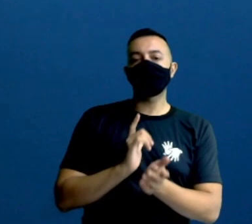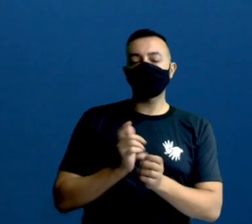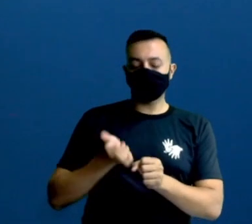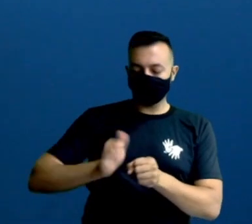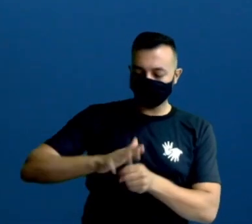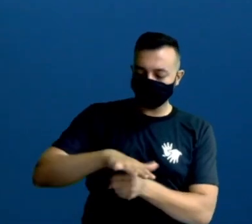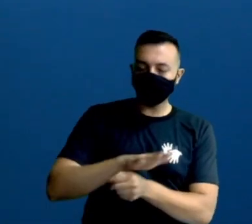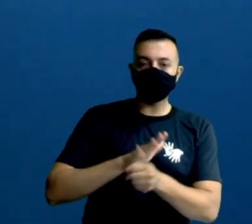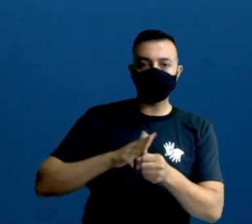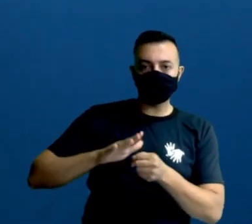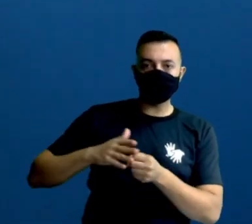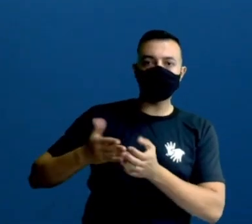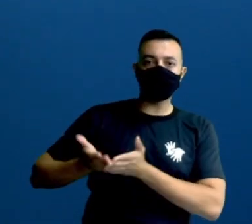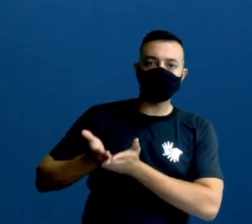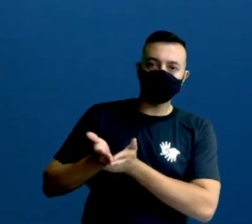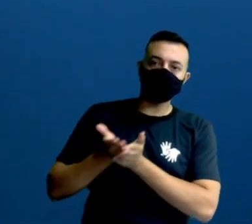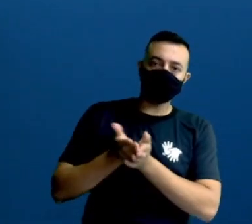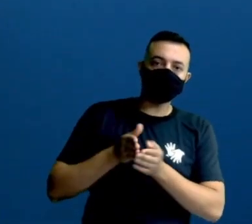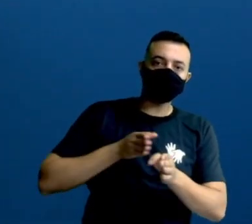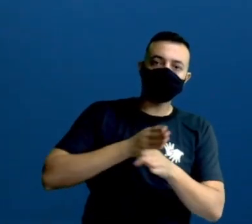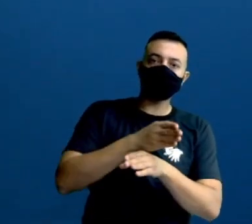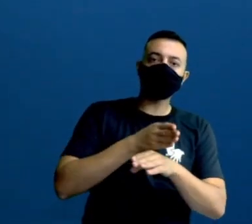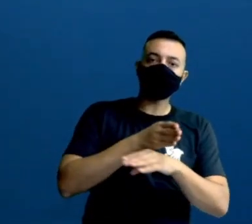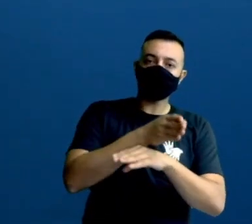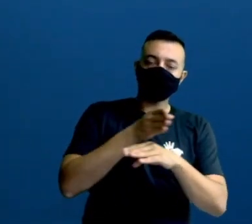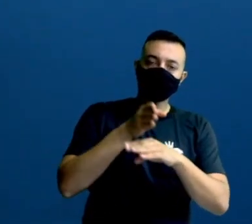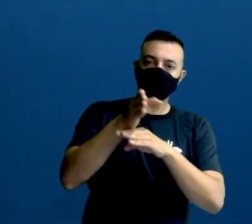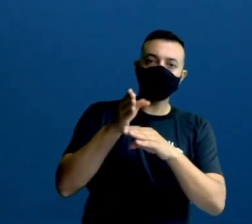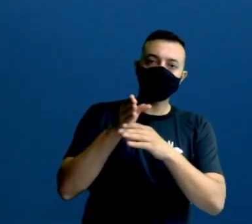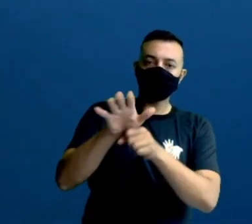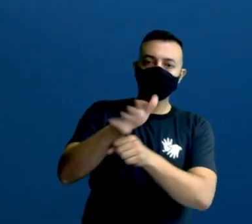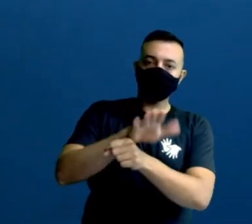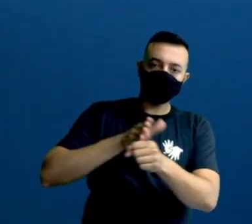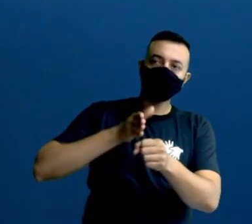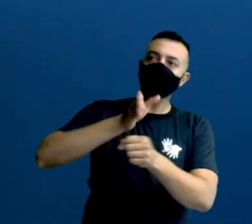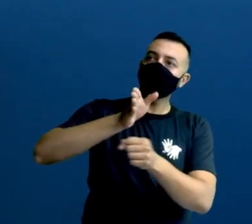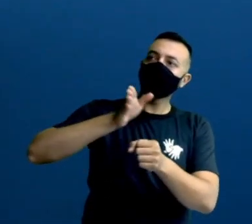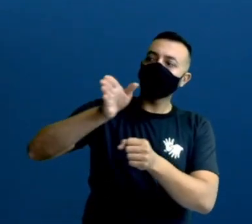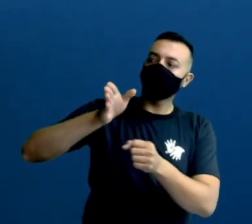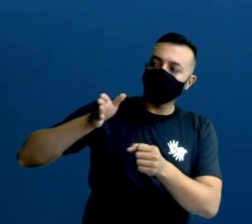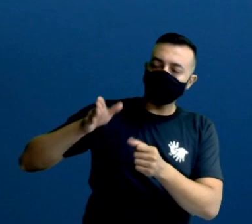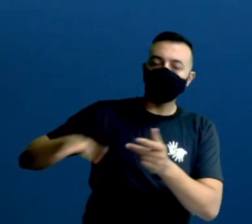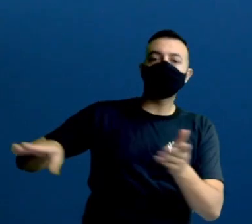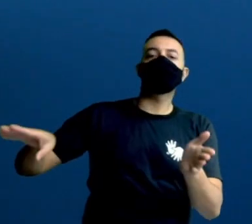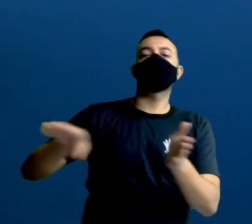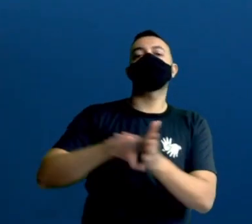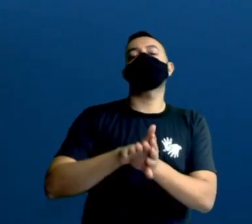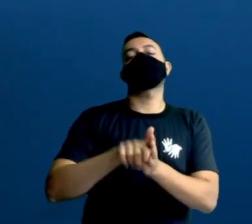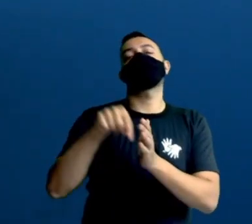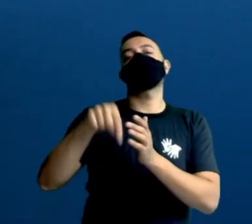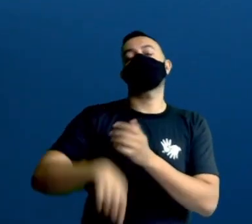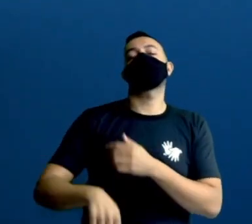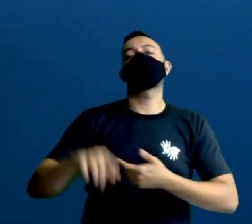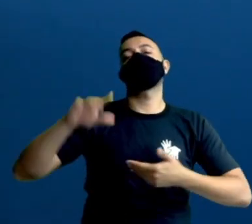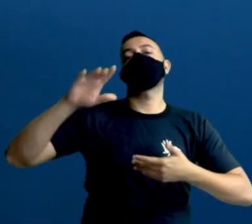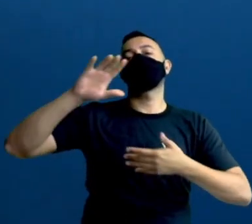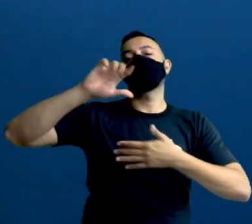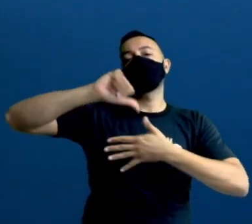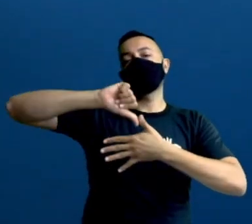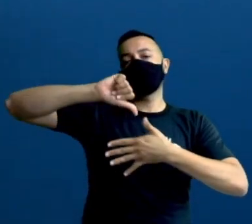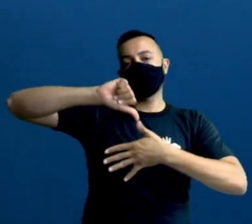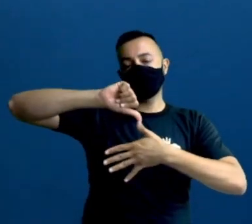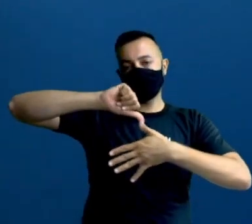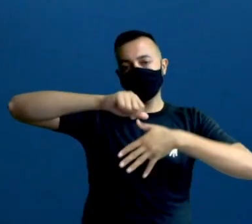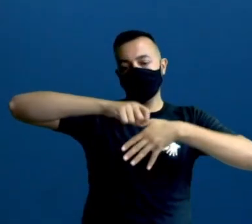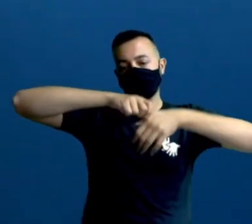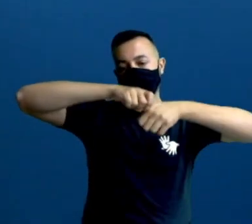aqui. E aí eles foram, ó, explorando uma ilha, depois ia para outra, até chegar aqui no continente da América do Sul e